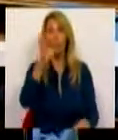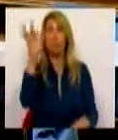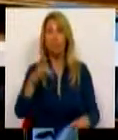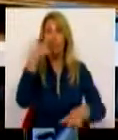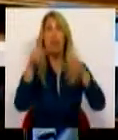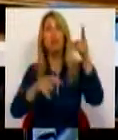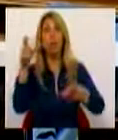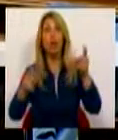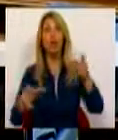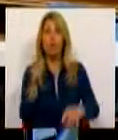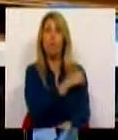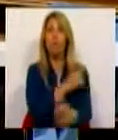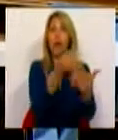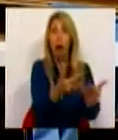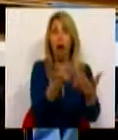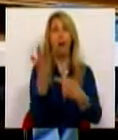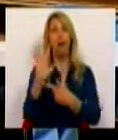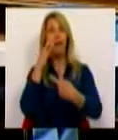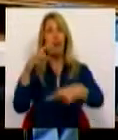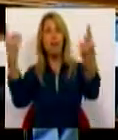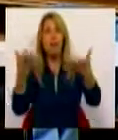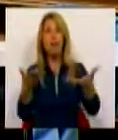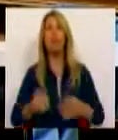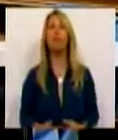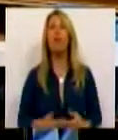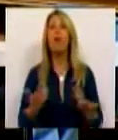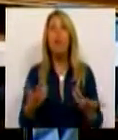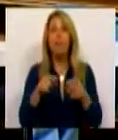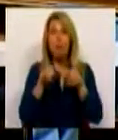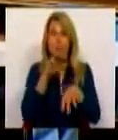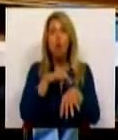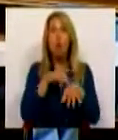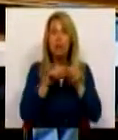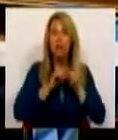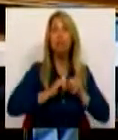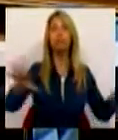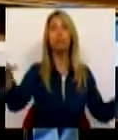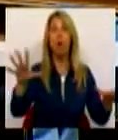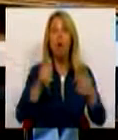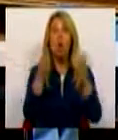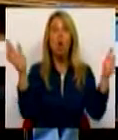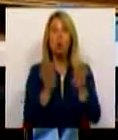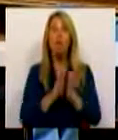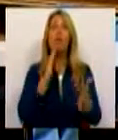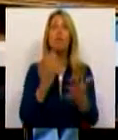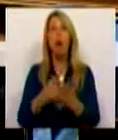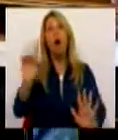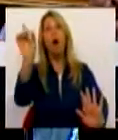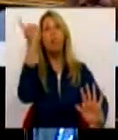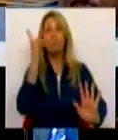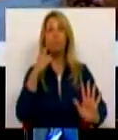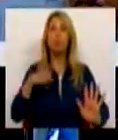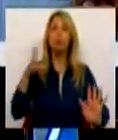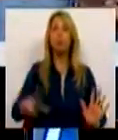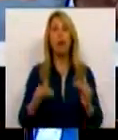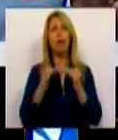mínimo, exemplar. Para este tipo de surtos se transformar em epidemias, seria necessário que Portugal tivesse um nível de vacinação bem